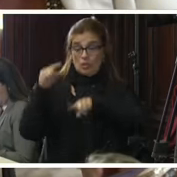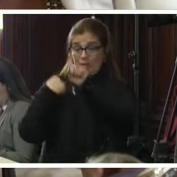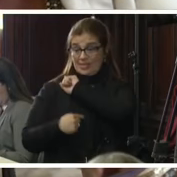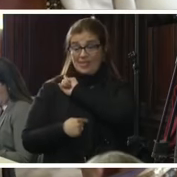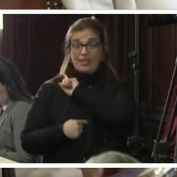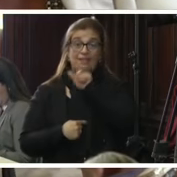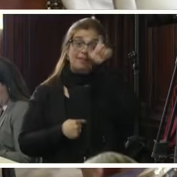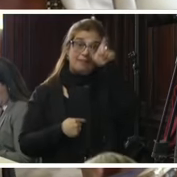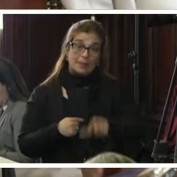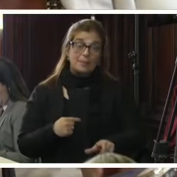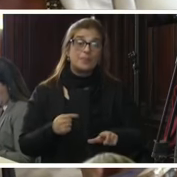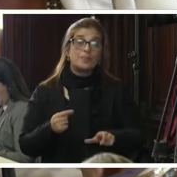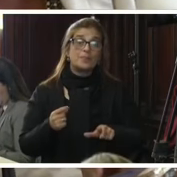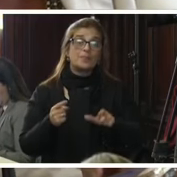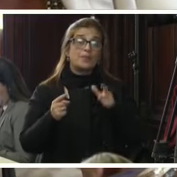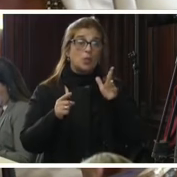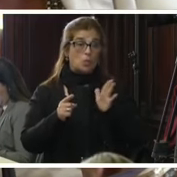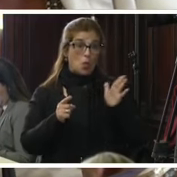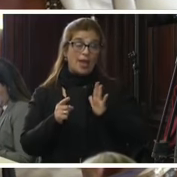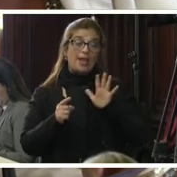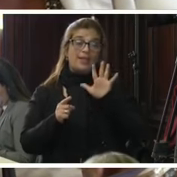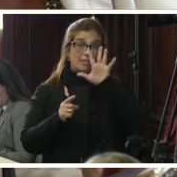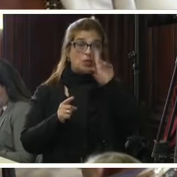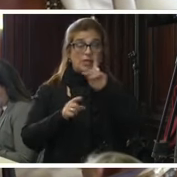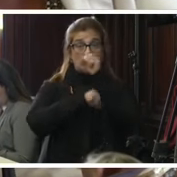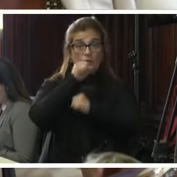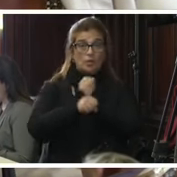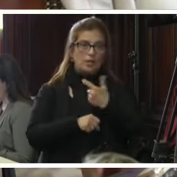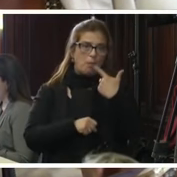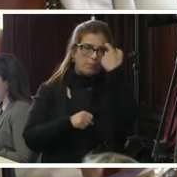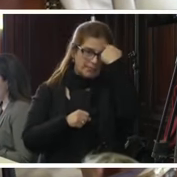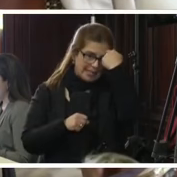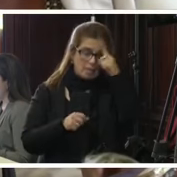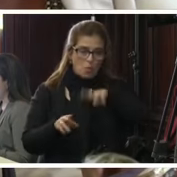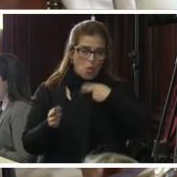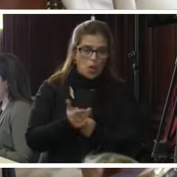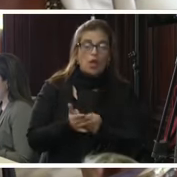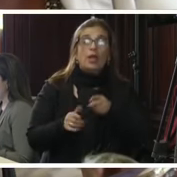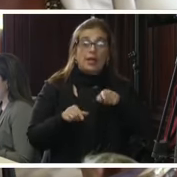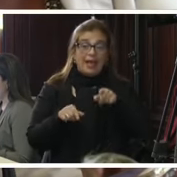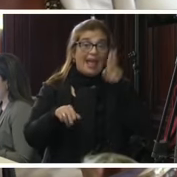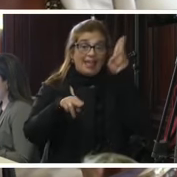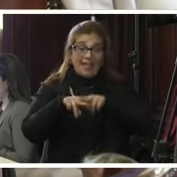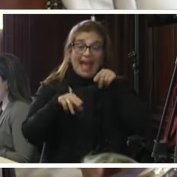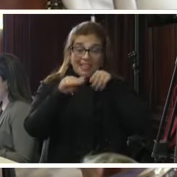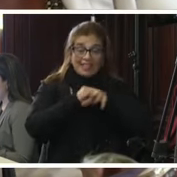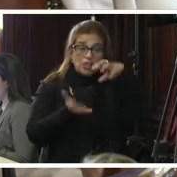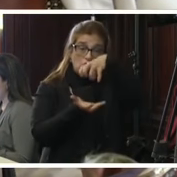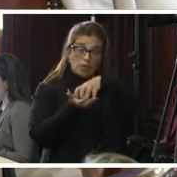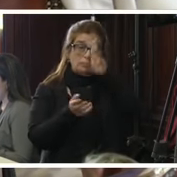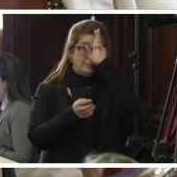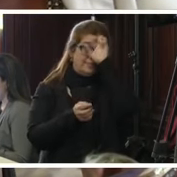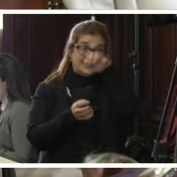paciente Nilza de Paula, de 51 anos, levou um tiro na cabeça e morreu dentro de uma clínica da